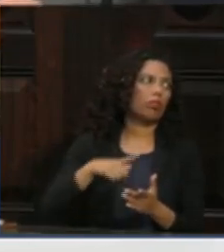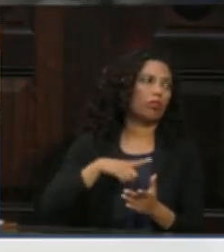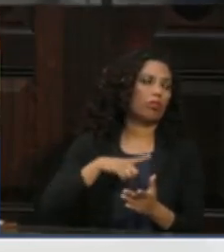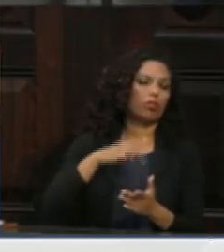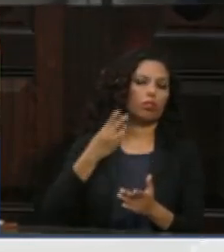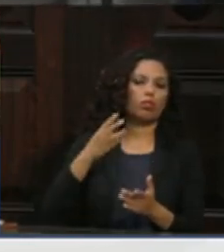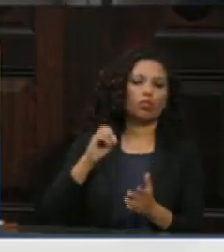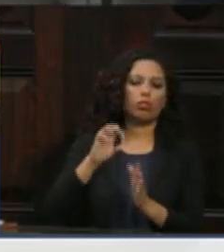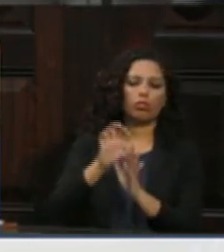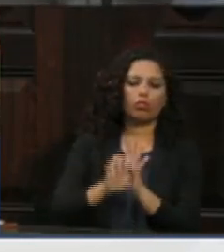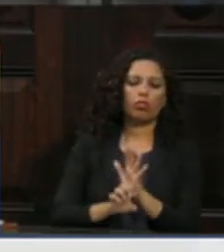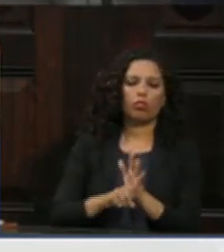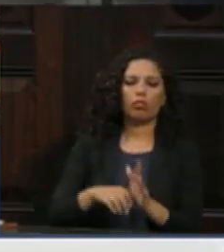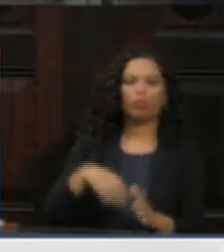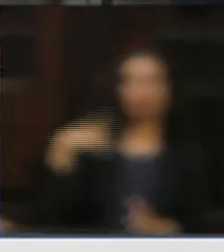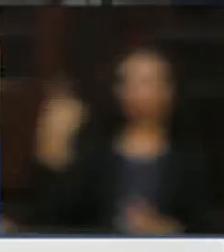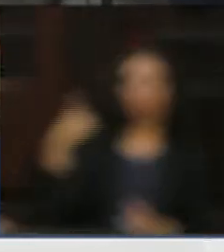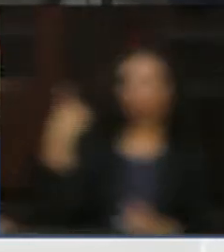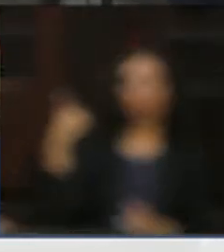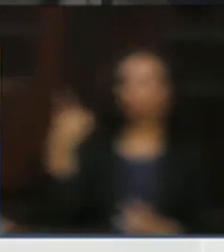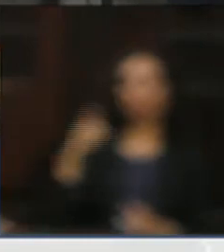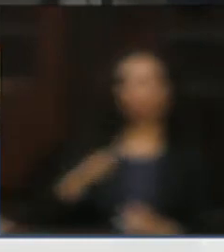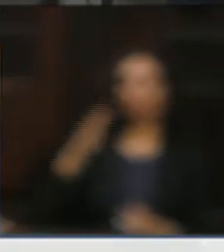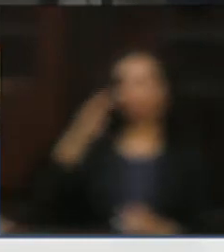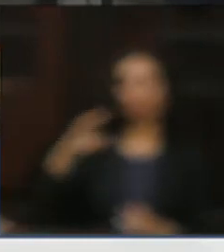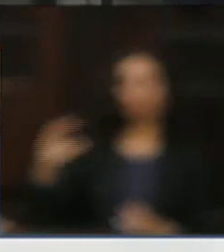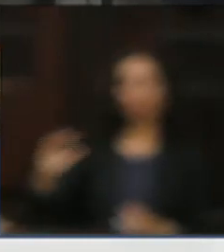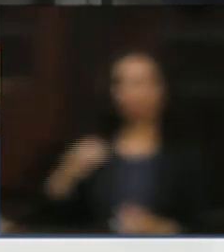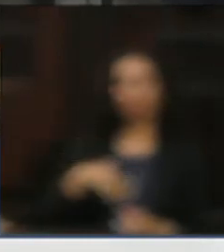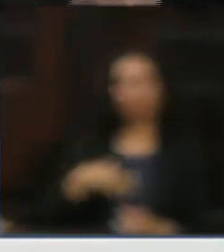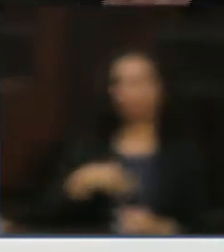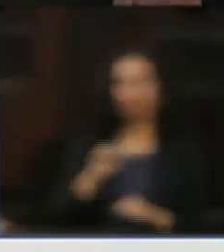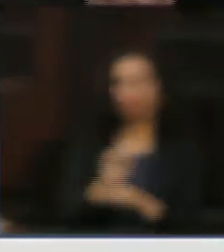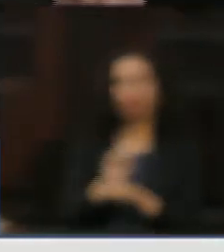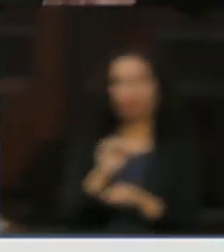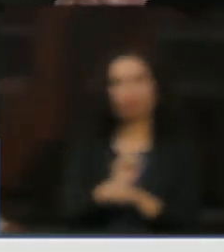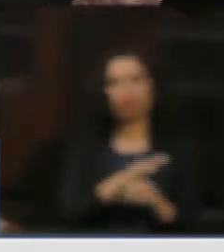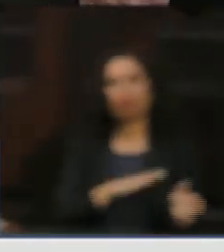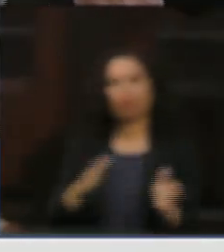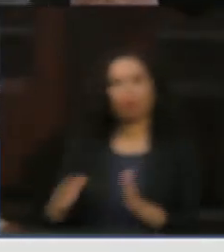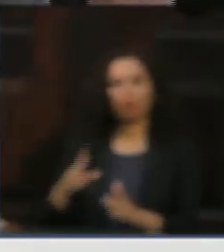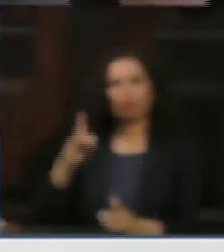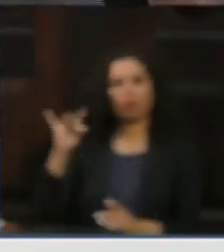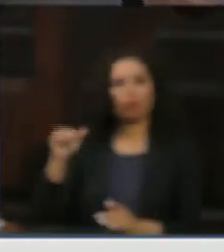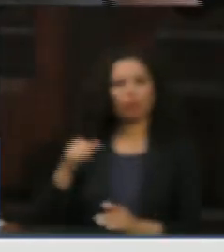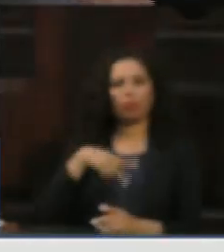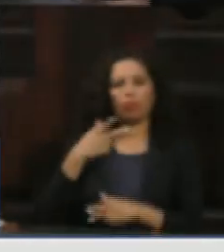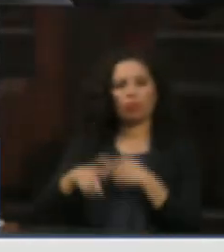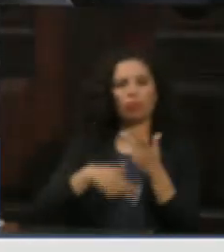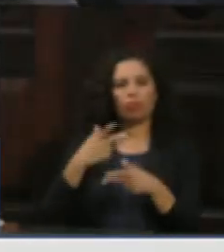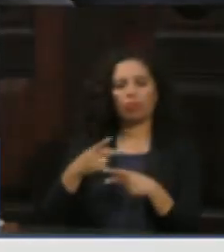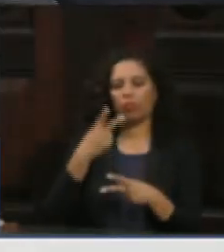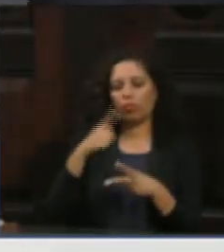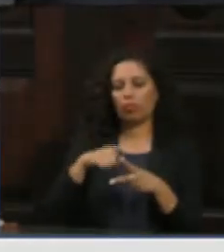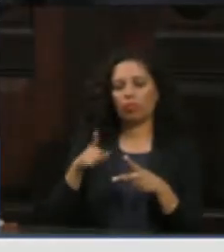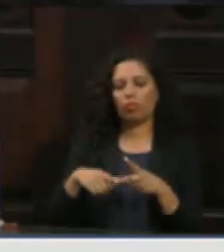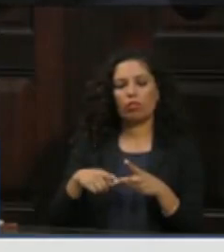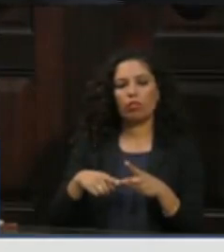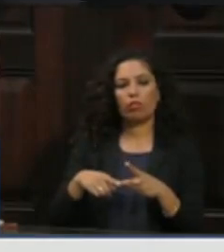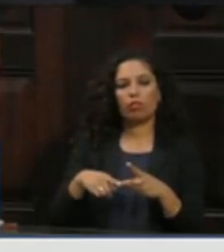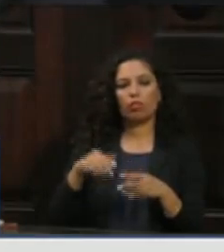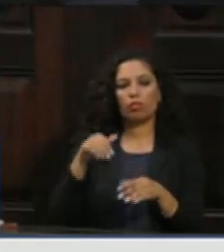Pela Comissão de Orçamento, deputado Luiz Paulo, daqui. Conde Bittencourt, deputado Conde Bittencourt. Acompanho